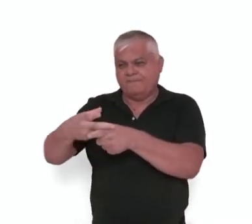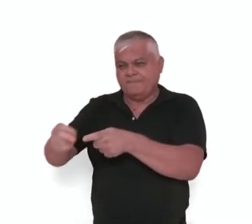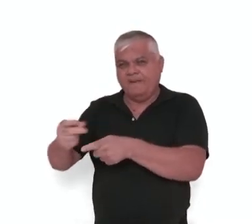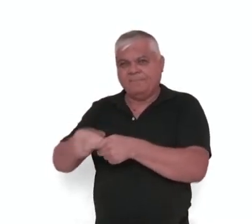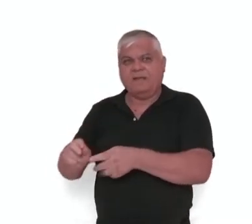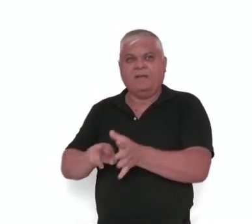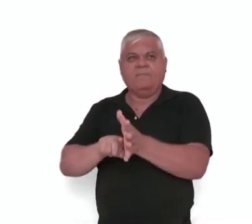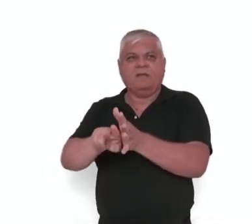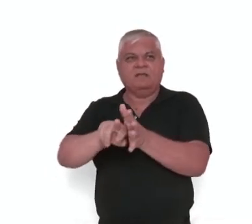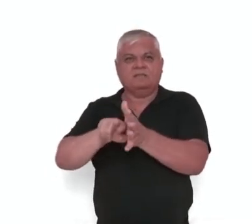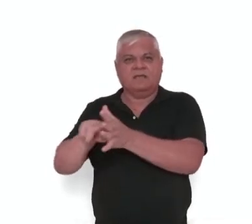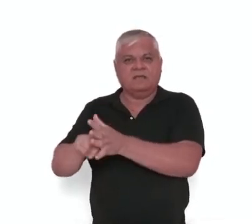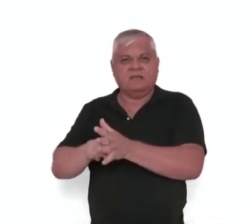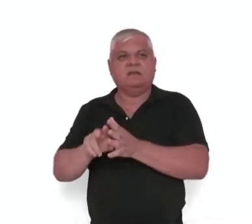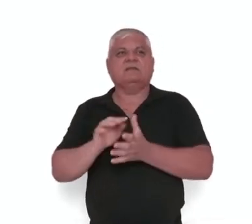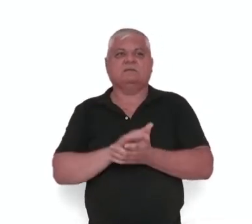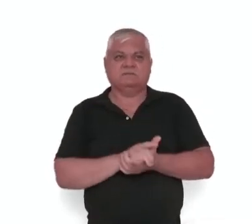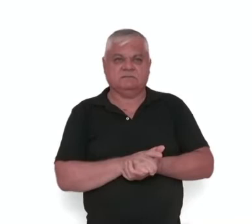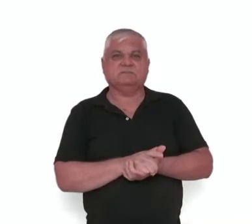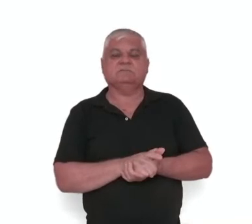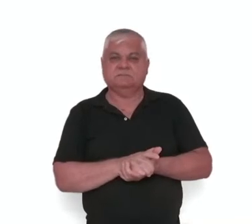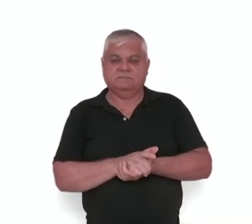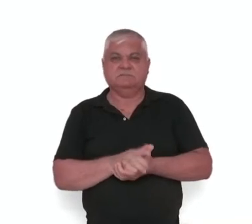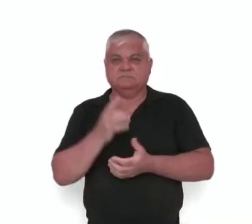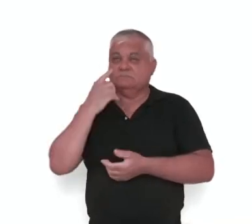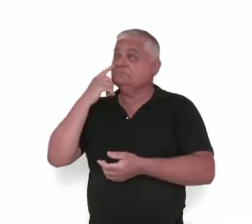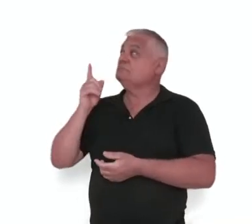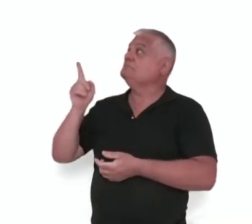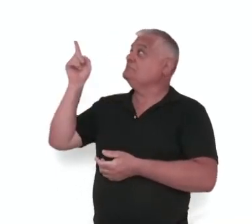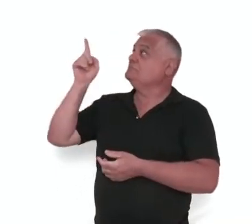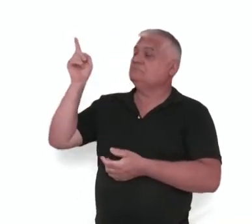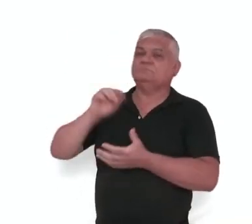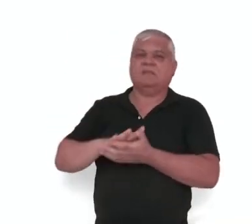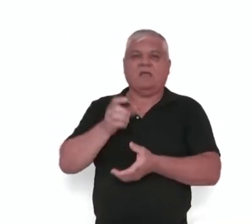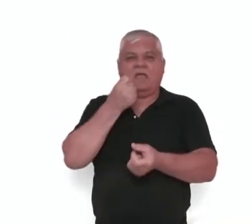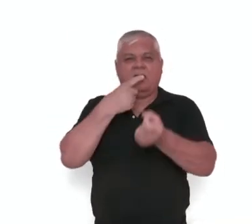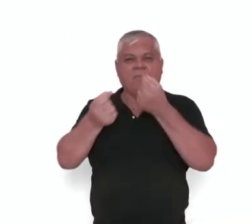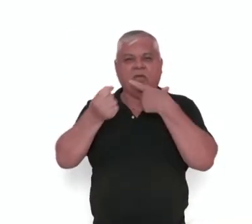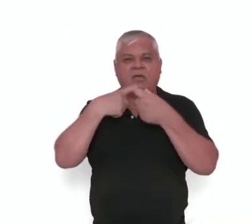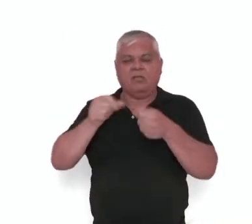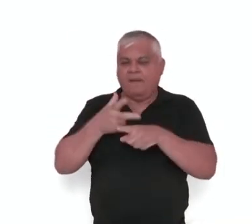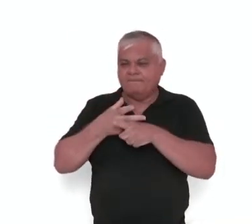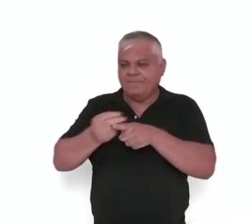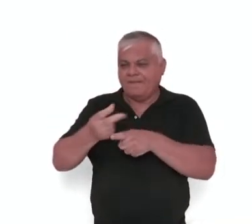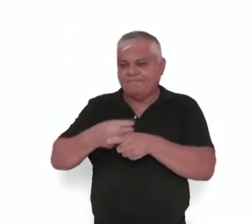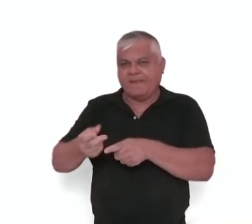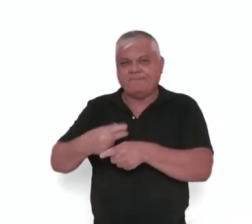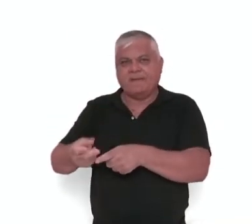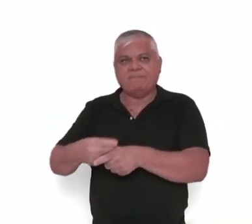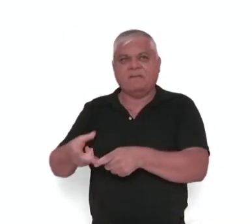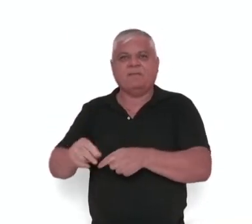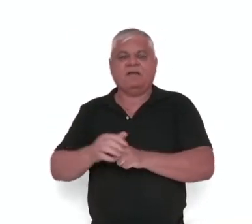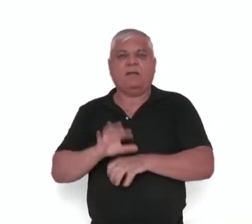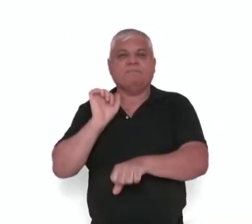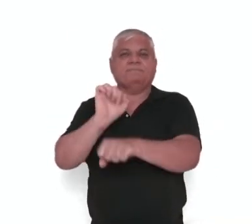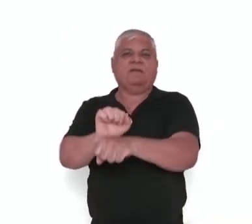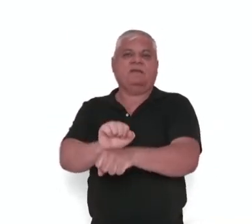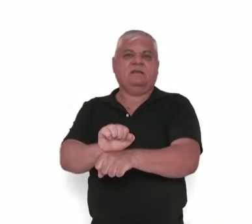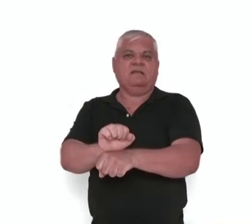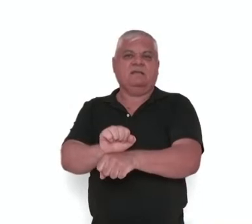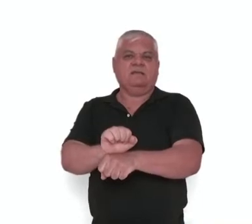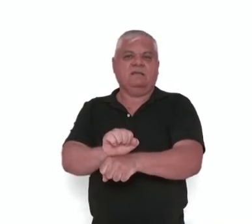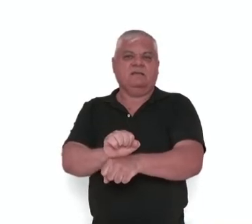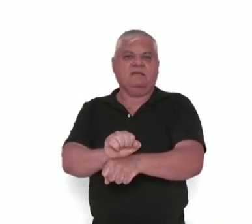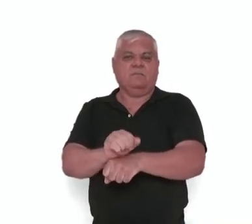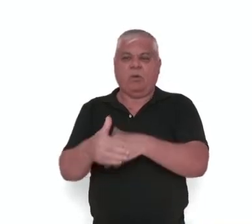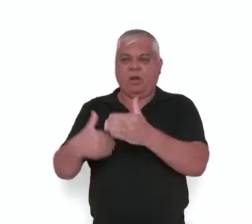a tristeza, né, dessa bactéria que está sendo destruída pelos antibióticos. Ou detém a sua reprodução, tornando mais